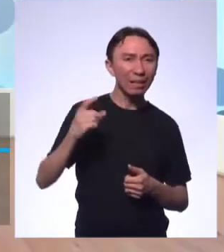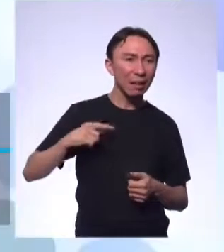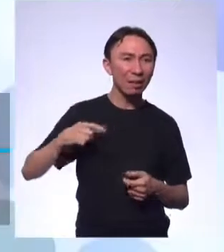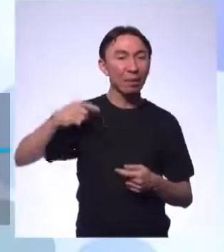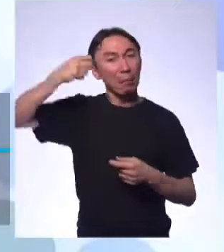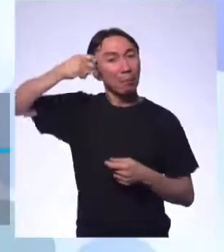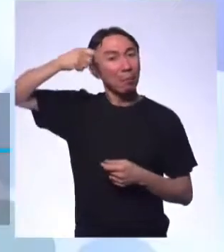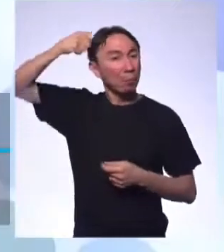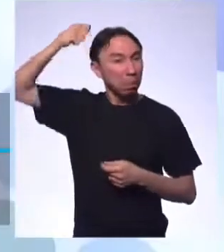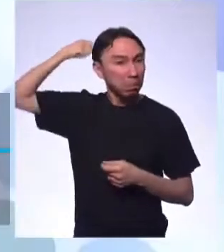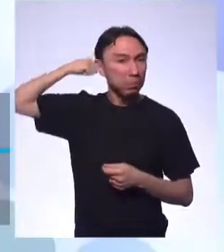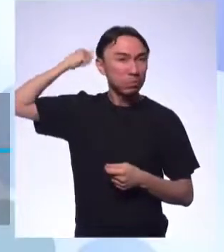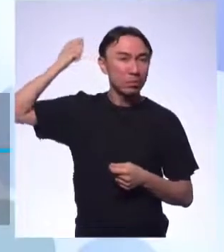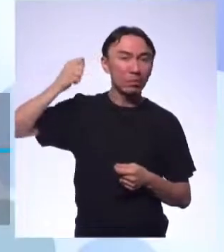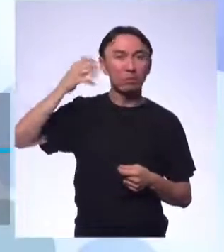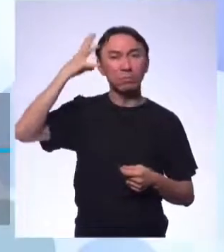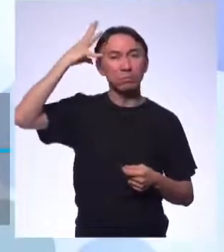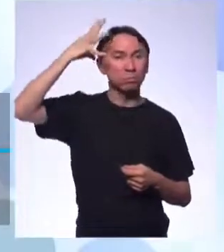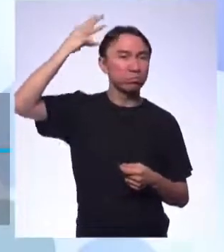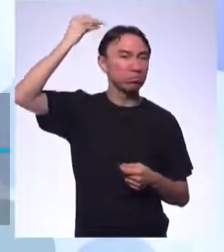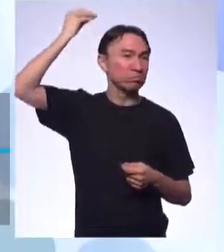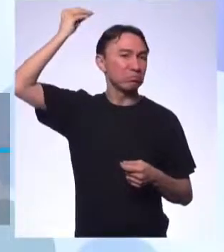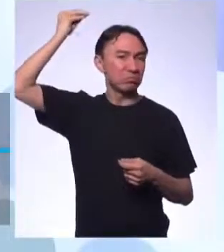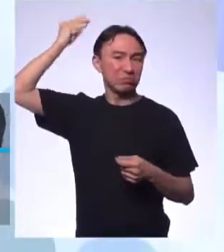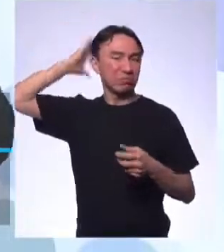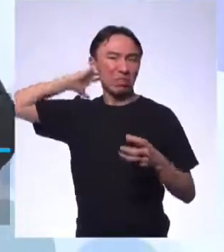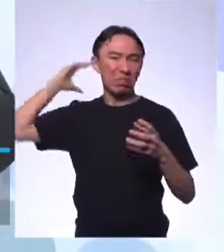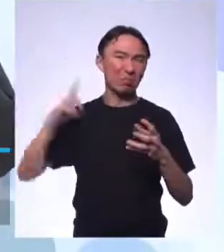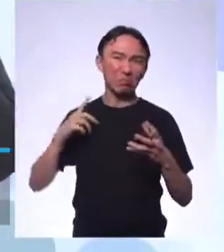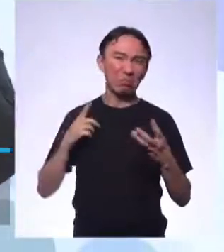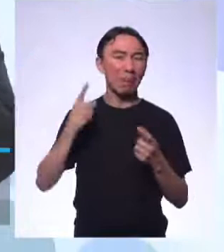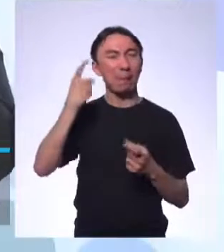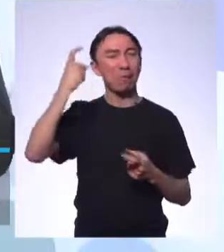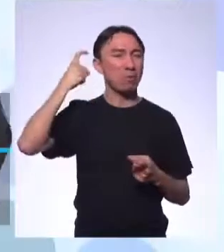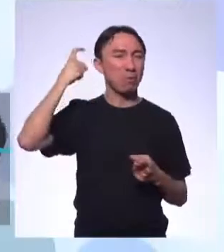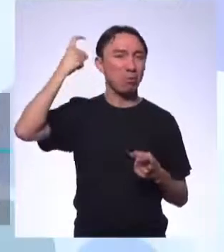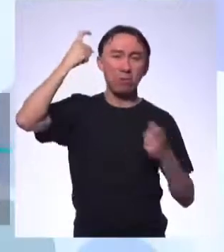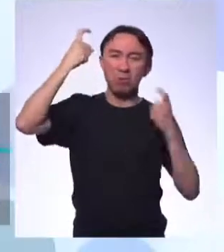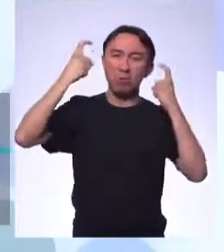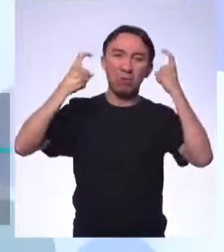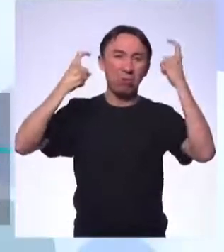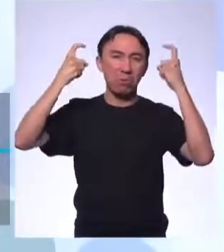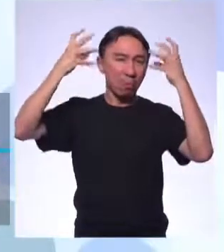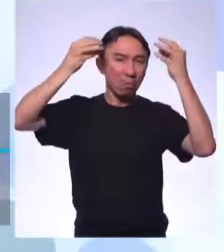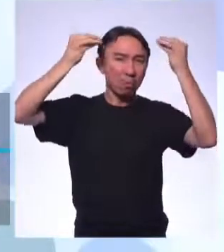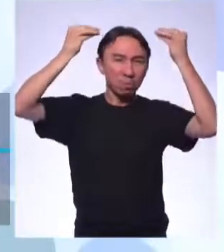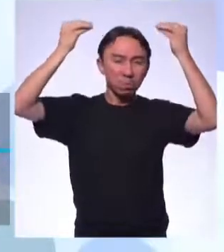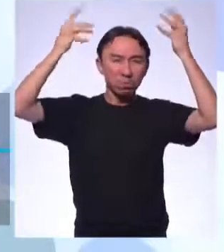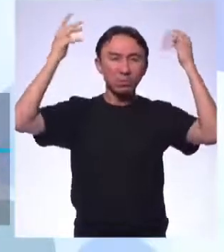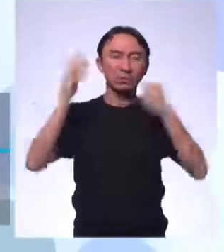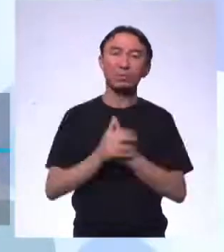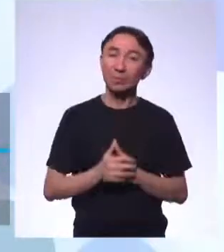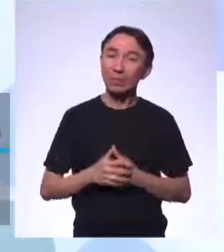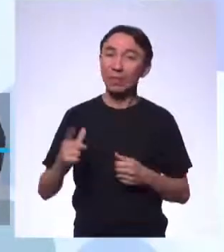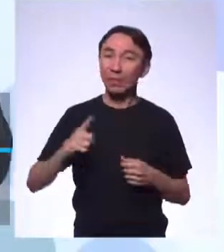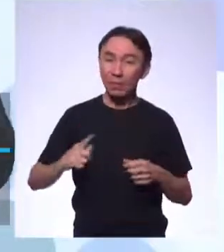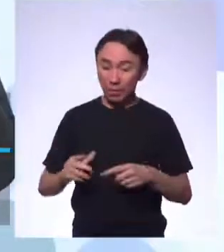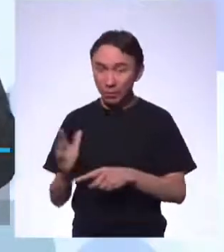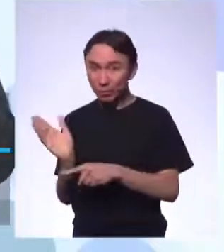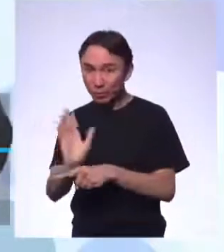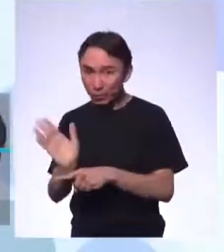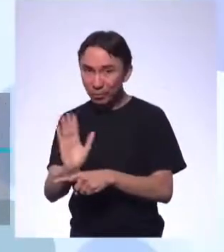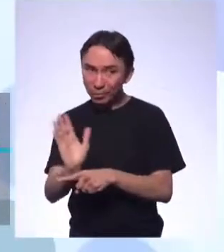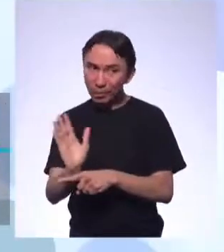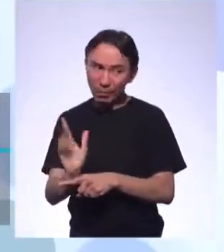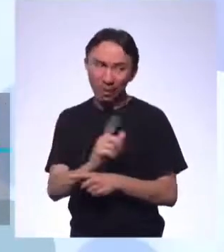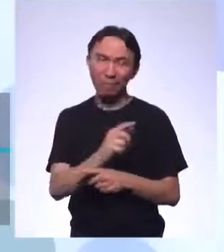B-52s, que eram aqueles cabelos, né, extremamente grandes, né, cheios de laque e tudo mais. Então, fazem um filme, né, que é uma espécie de uma paródia, em cima